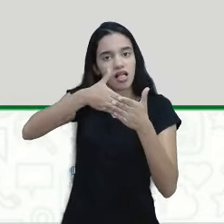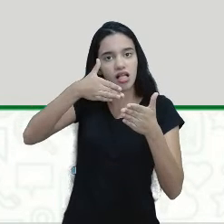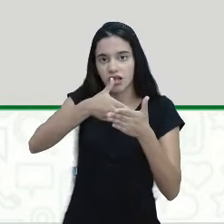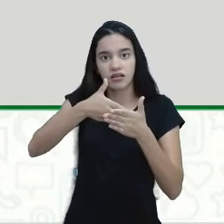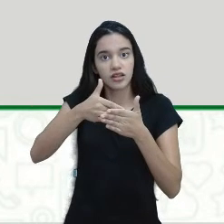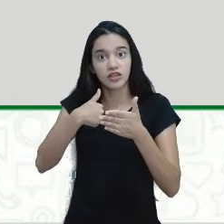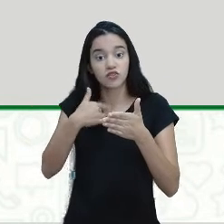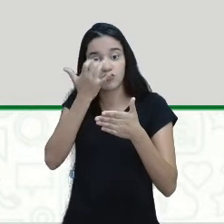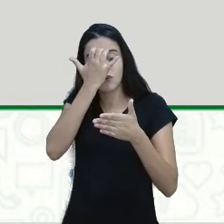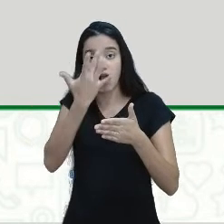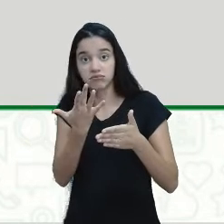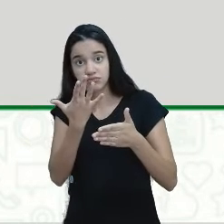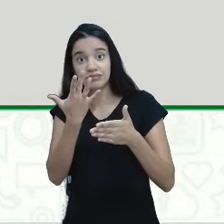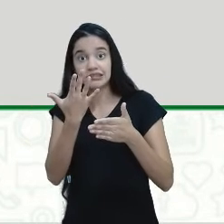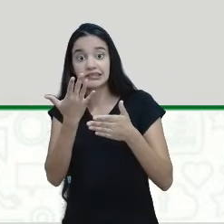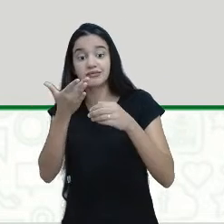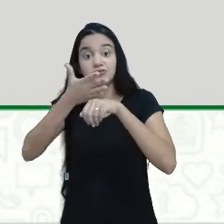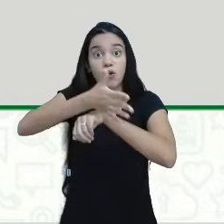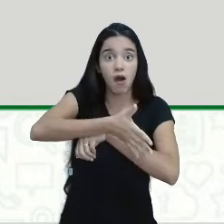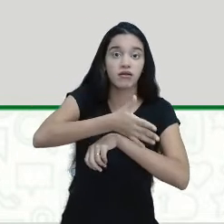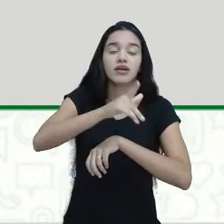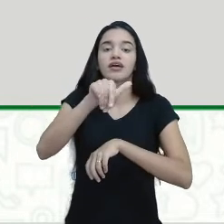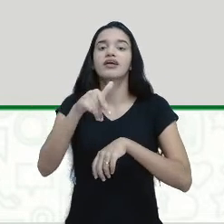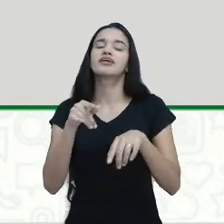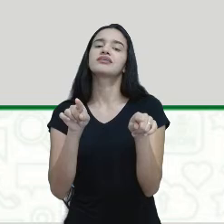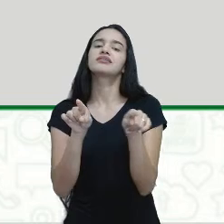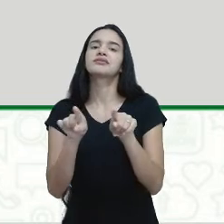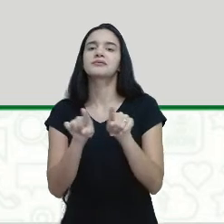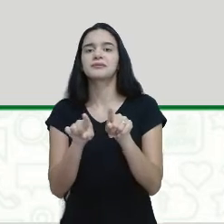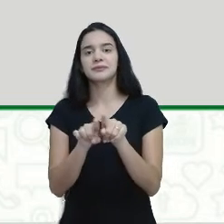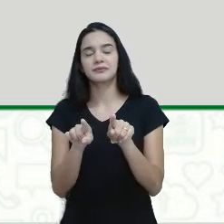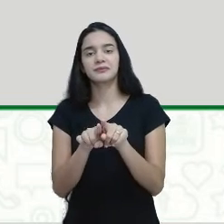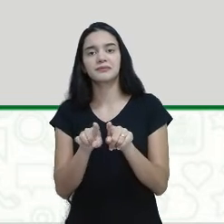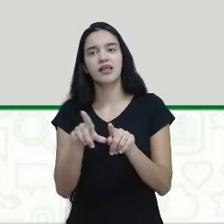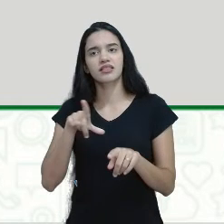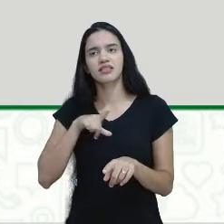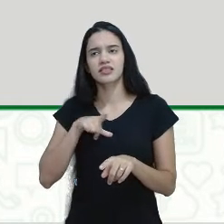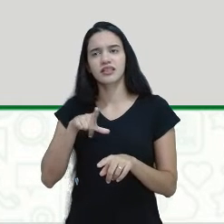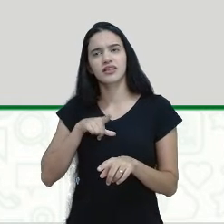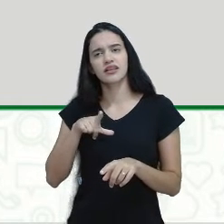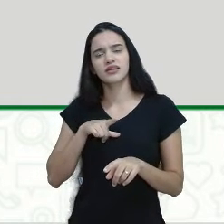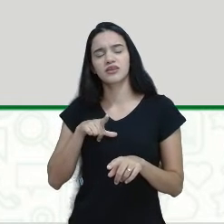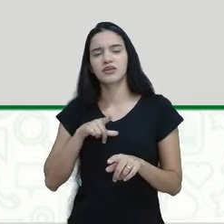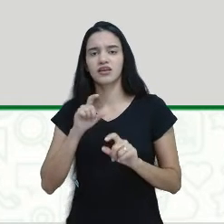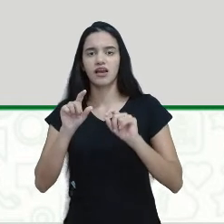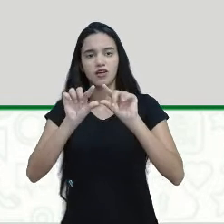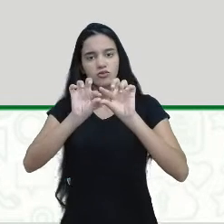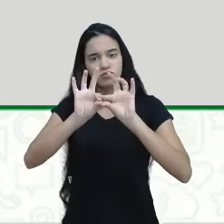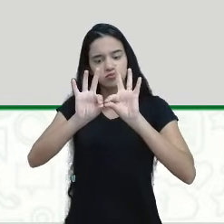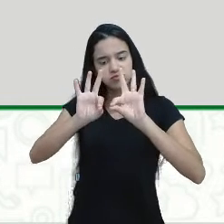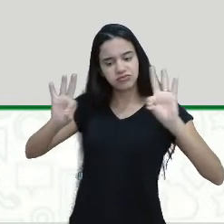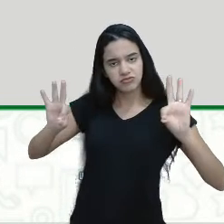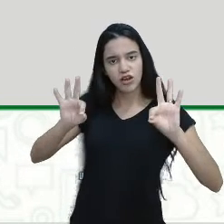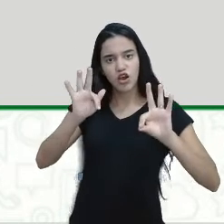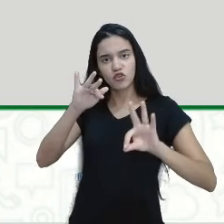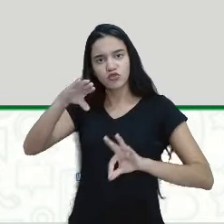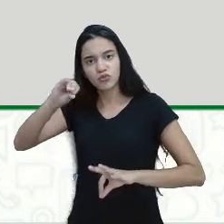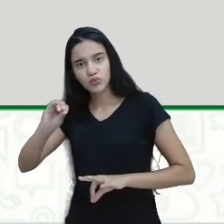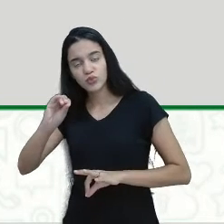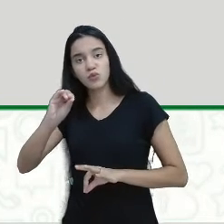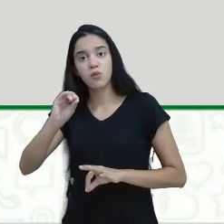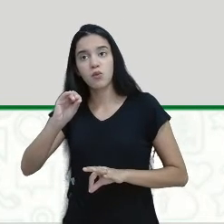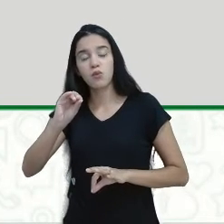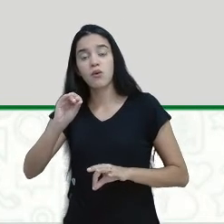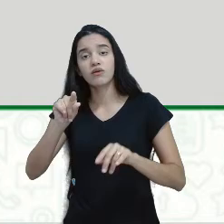grande facilidade. Então, um condutor elétrico, eu coloquei aí um fio, não é? E botei aí um material, é